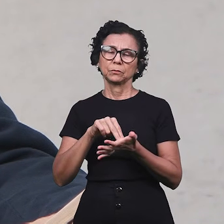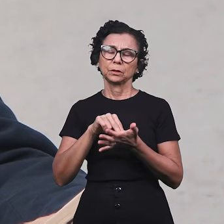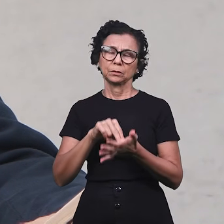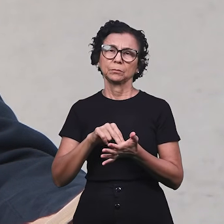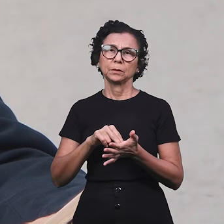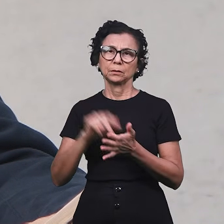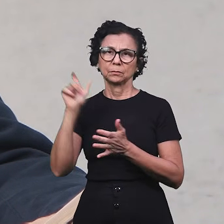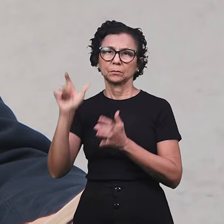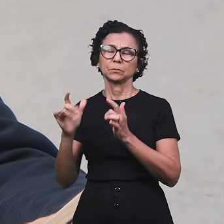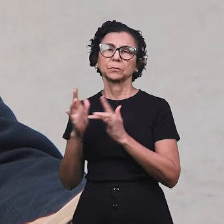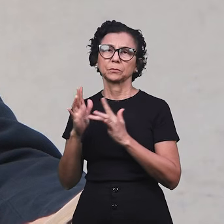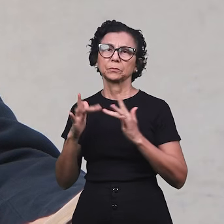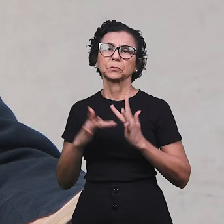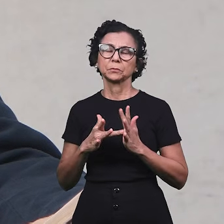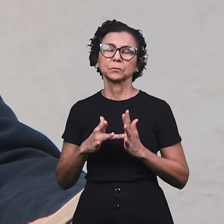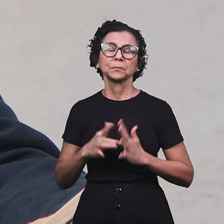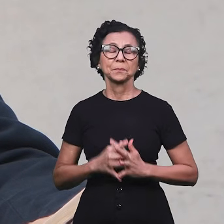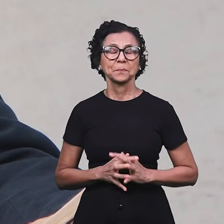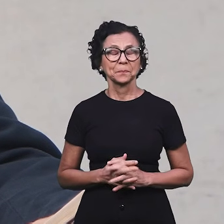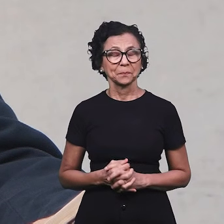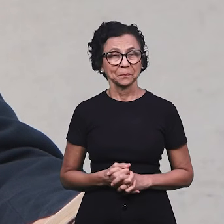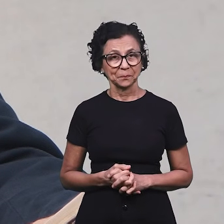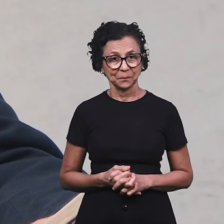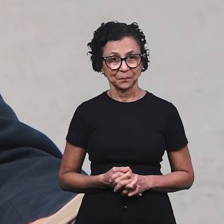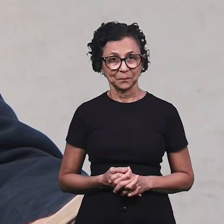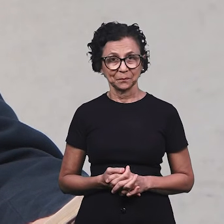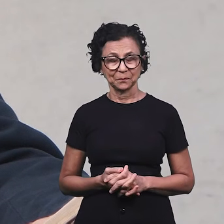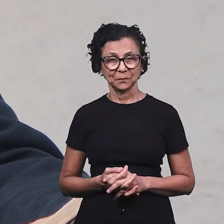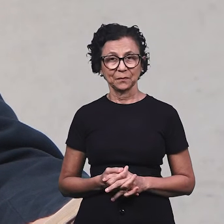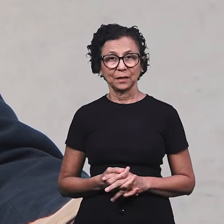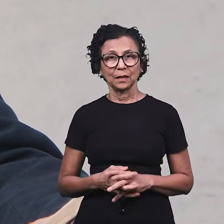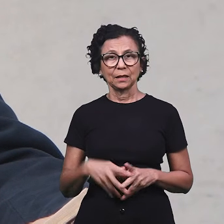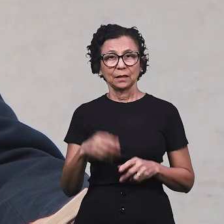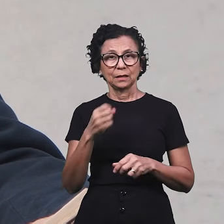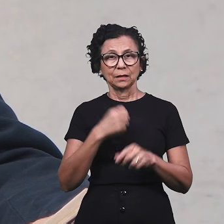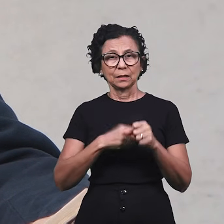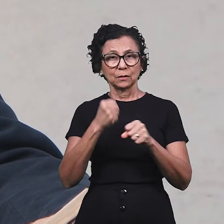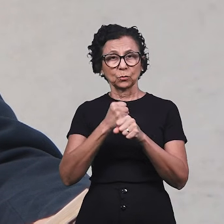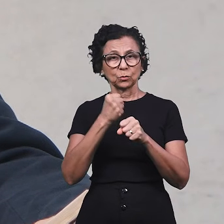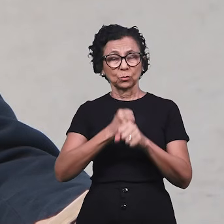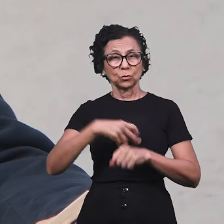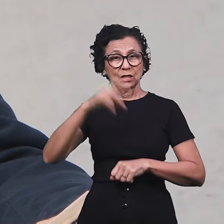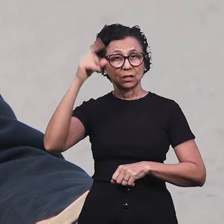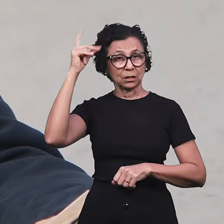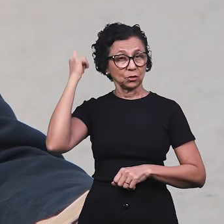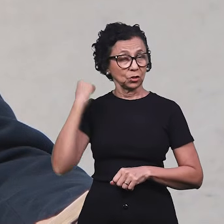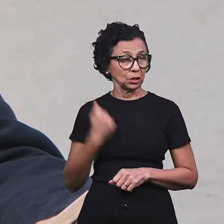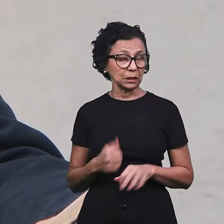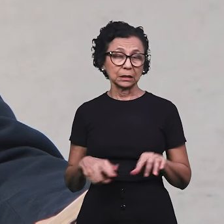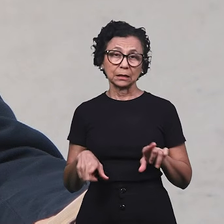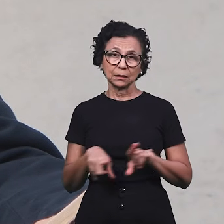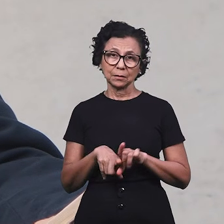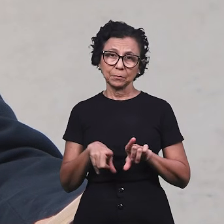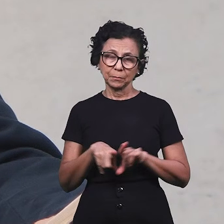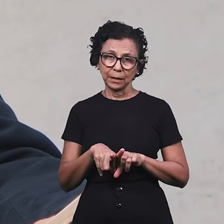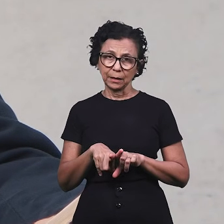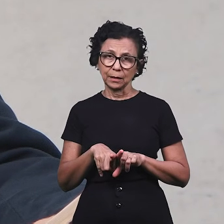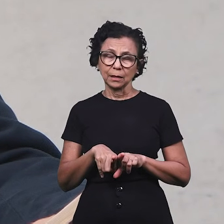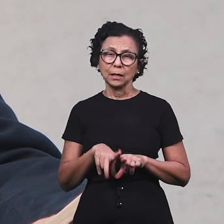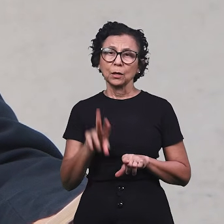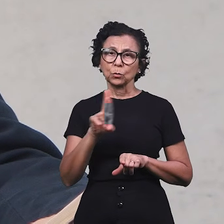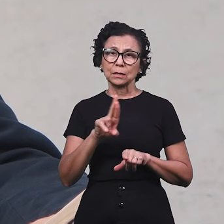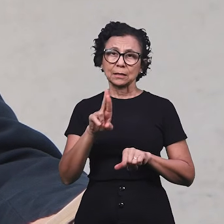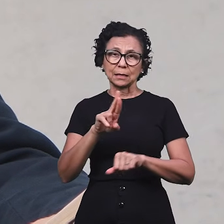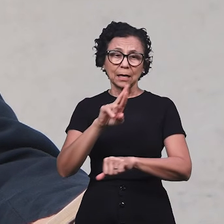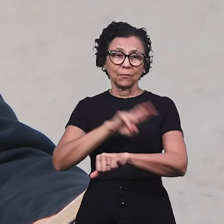séculos, ele permanece para sempre. Então, hoje nós observando aqui os fundamentos que Salomão utiliza